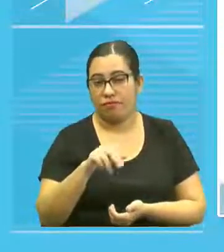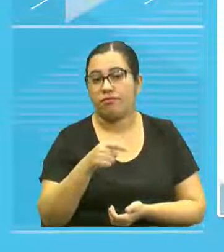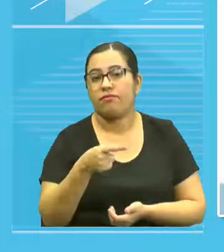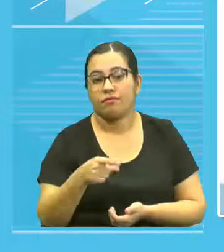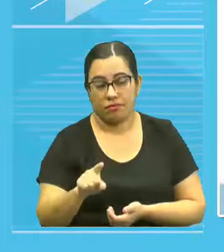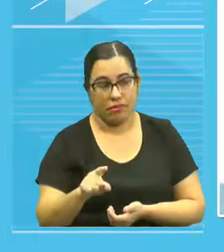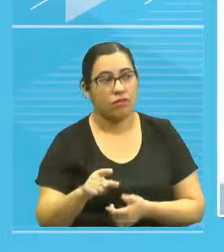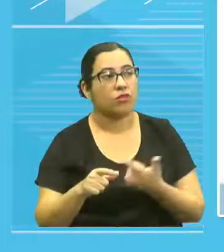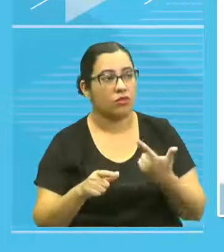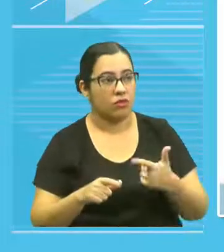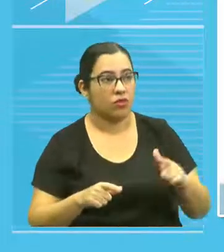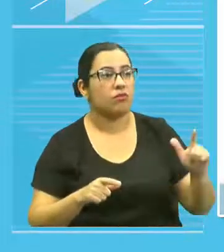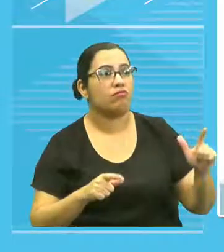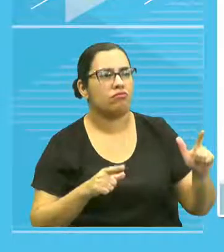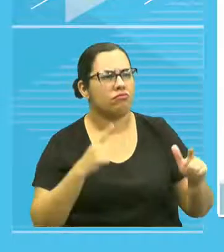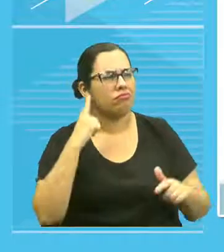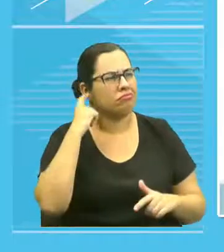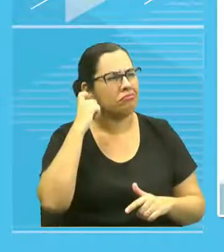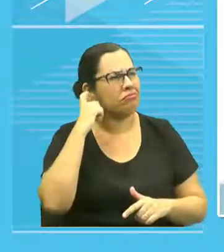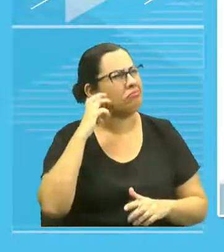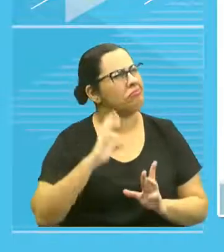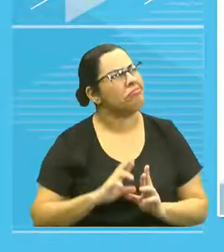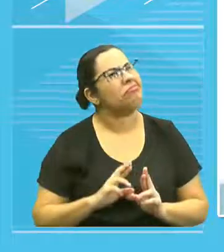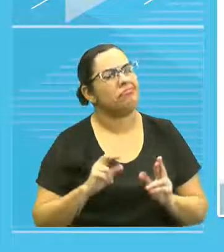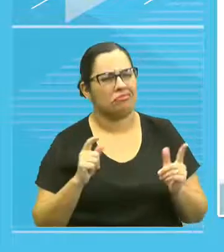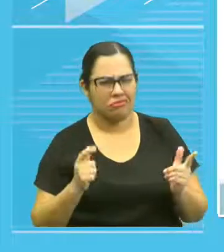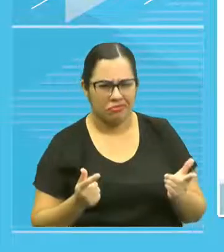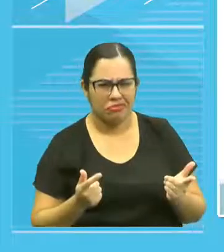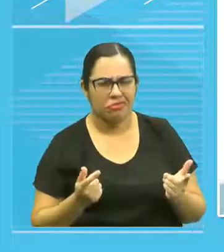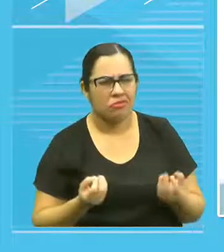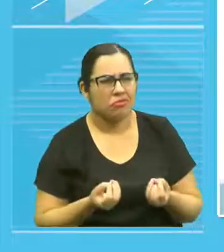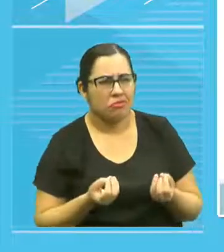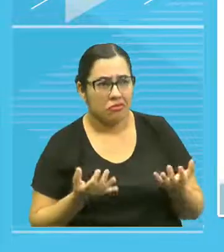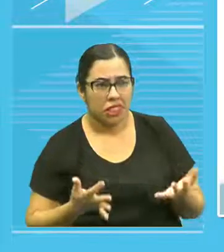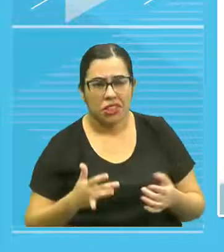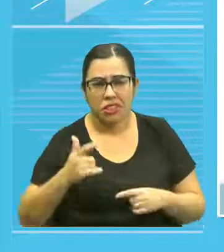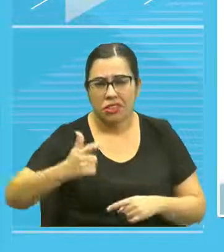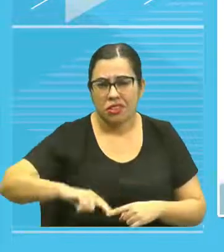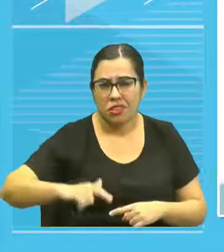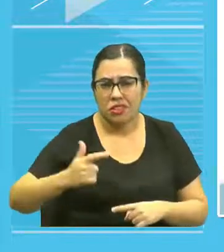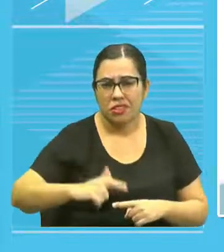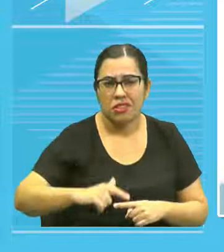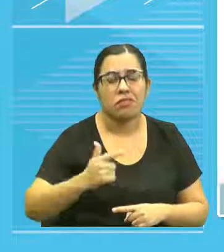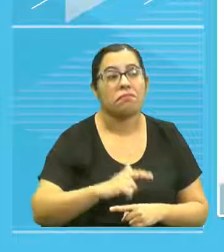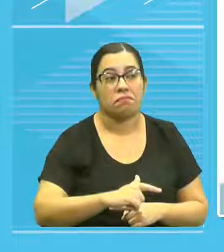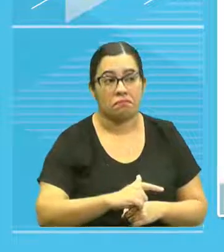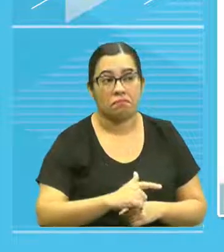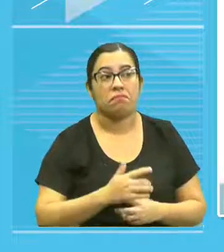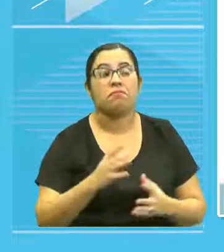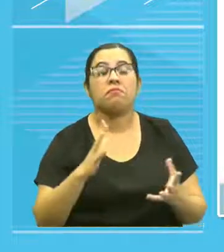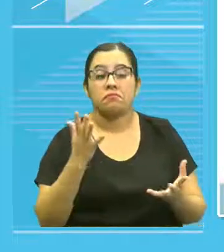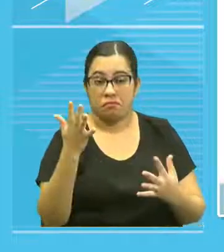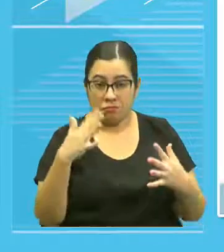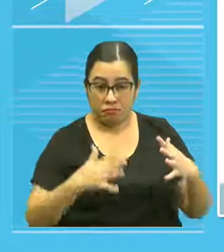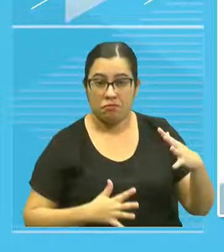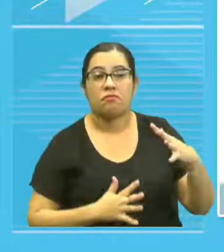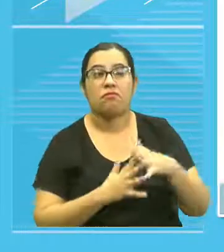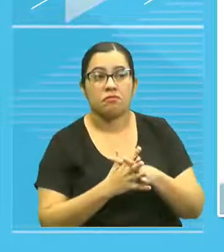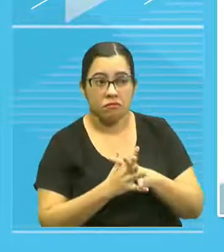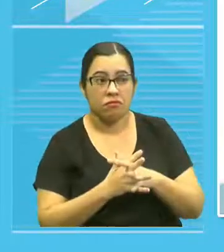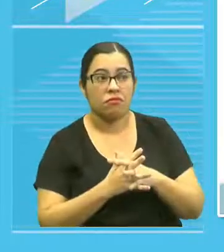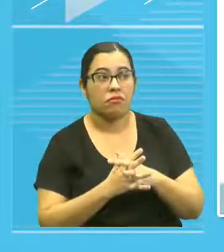assonância Mas elas representam sons diferentes enquanto aliteração é a repetição de sons consonantais consoante